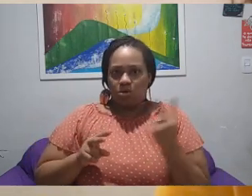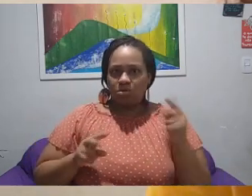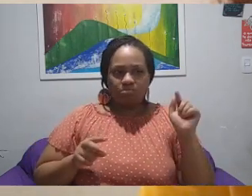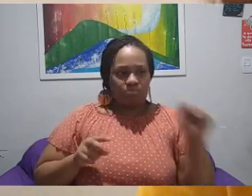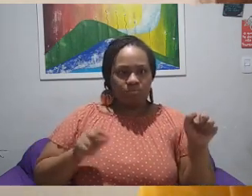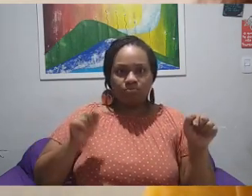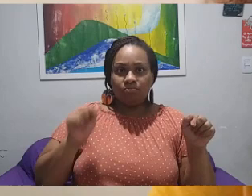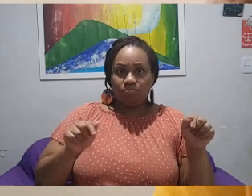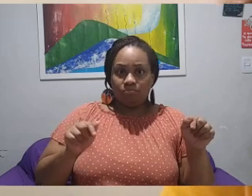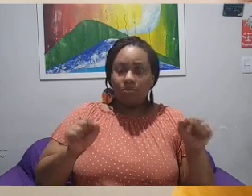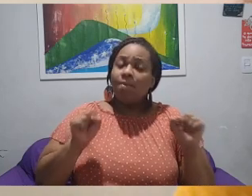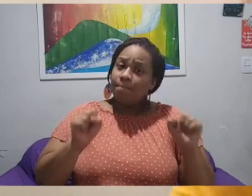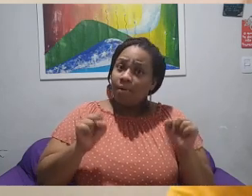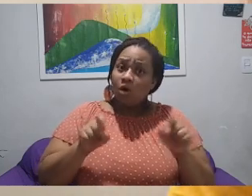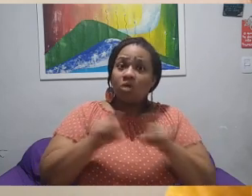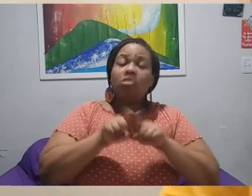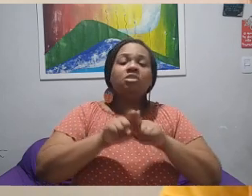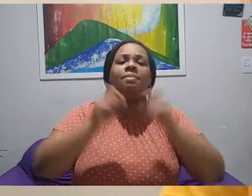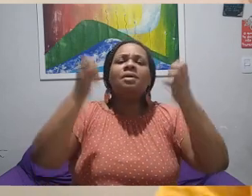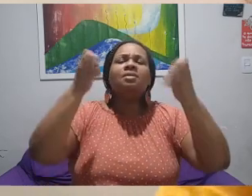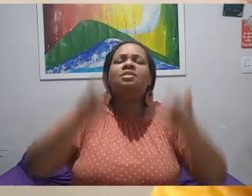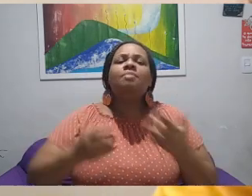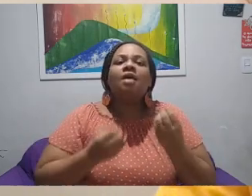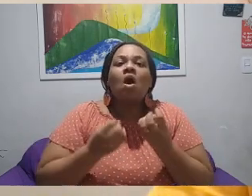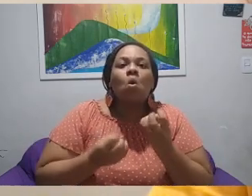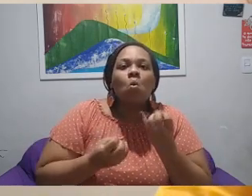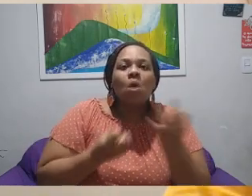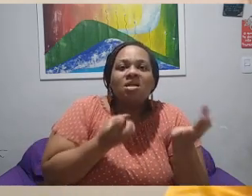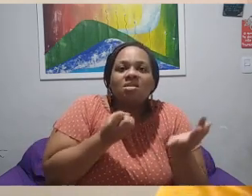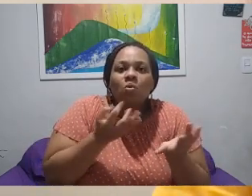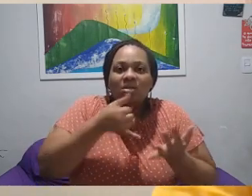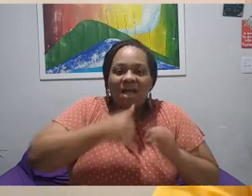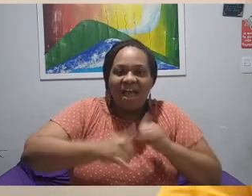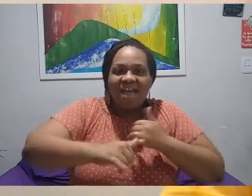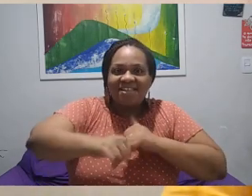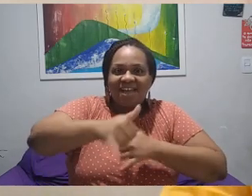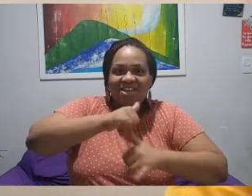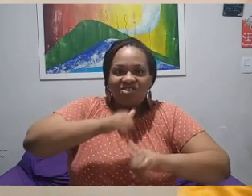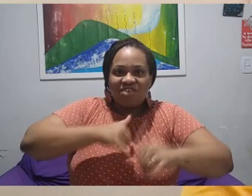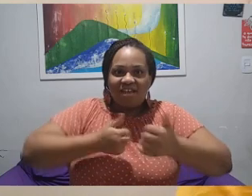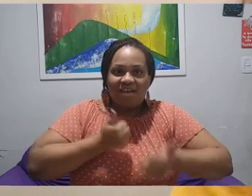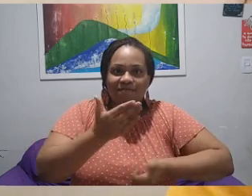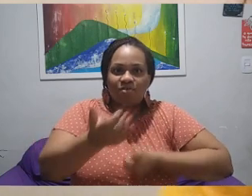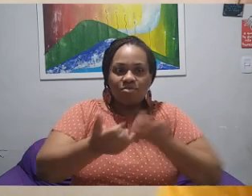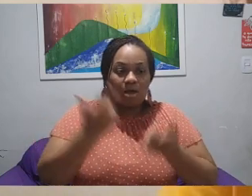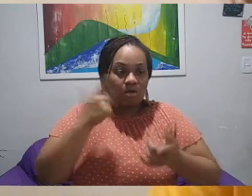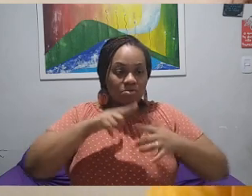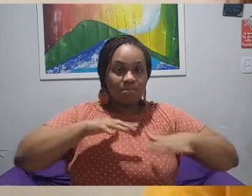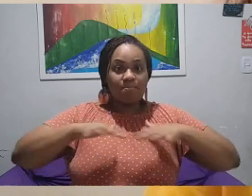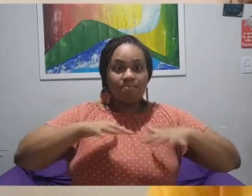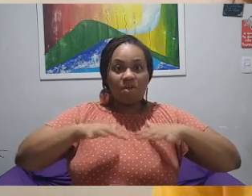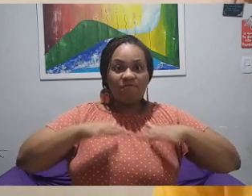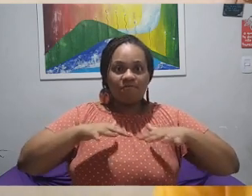pontos. A tensão elétrica também pode ser explicada como a quantidade de energia gerada, como a energia fornecida